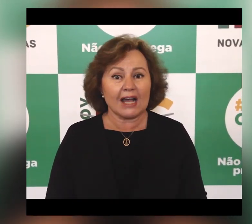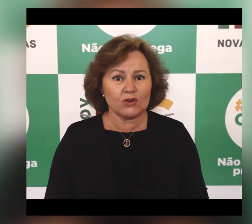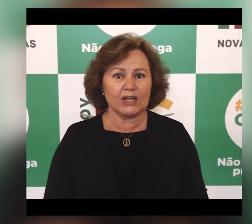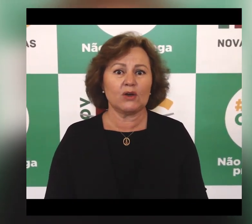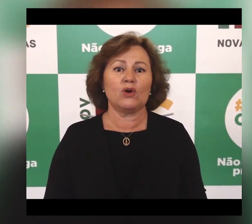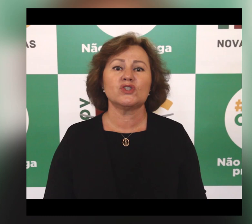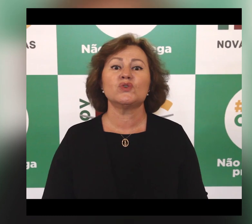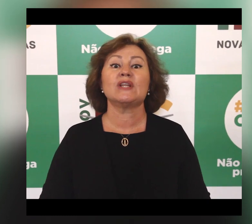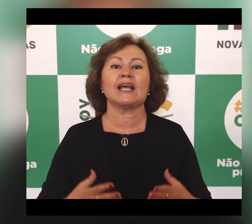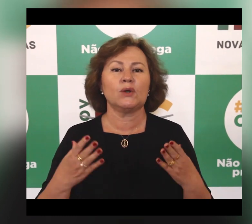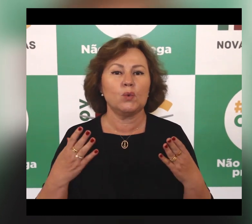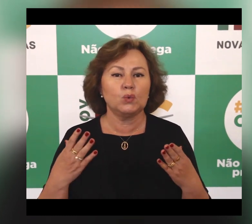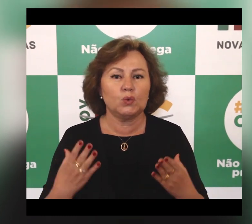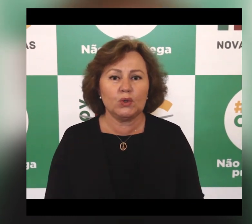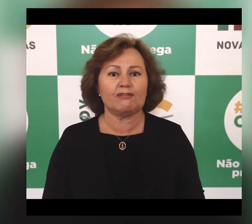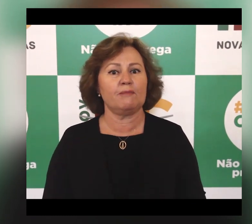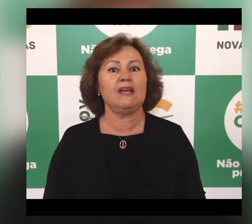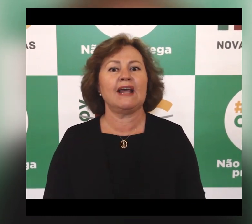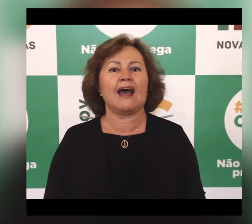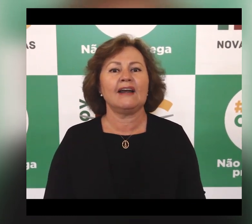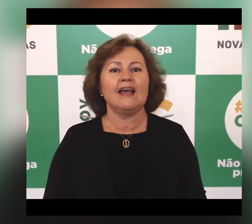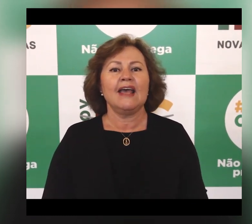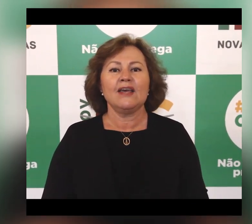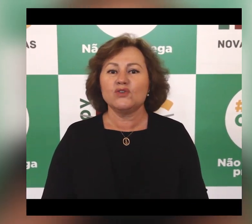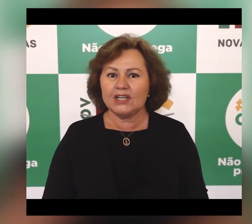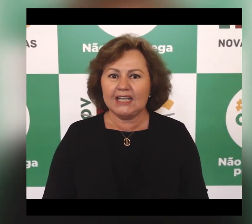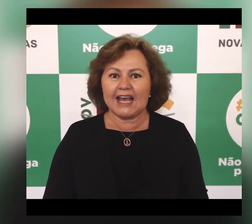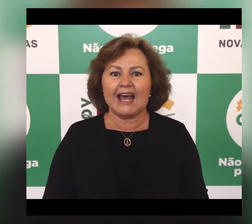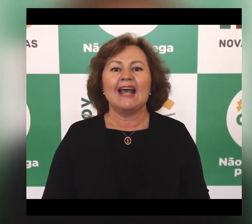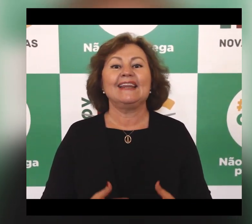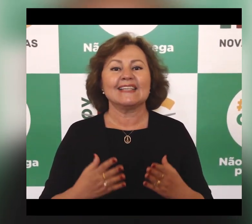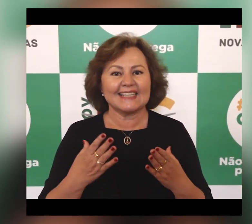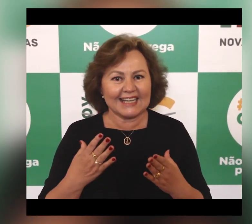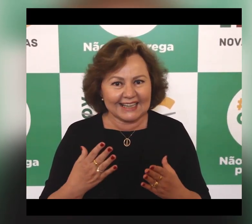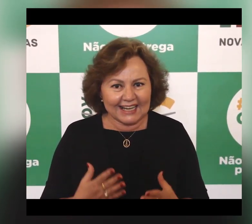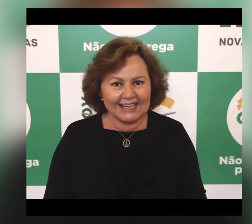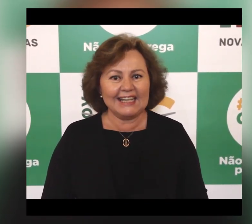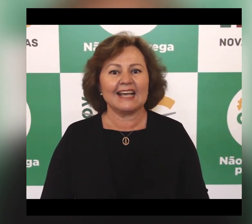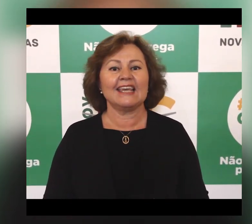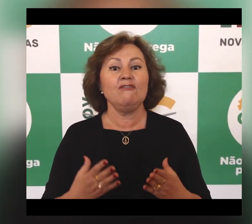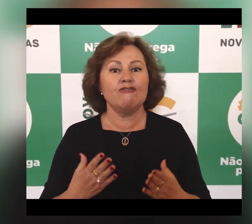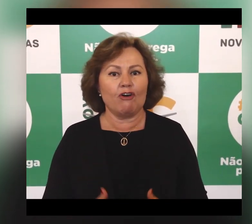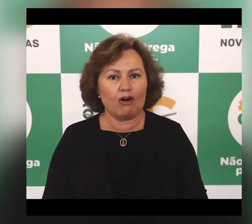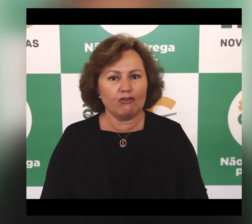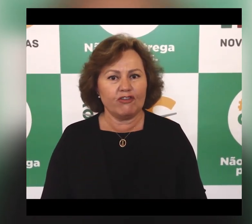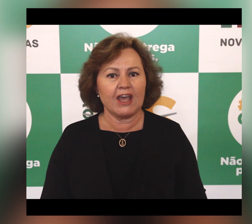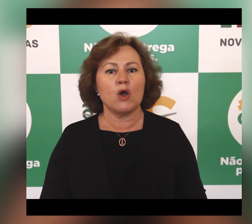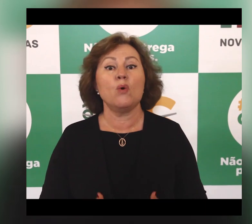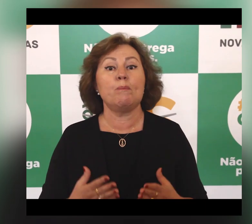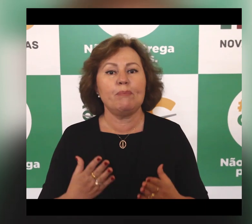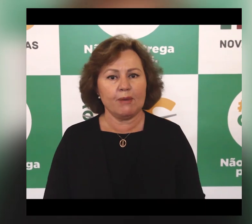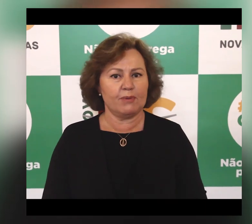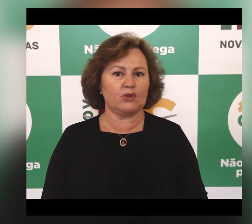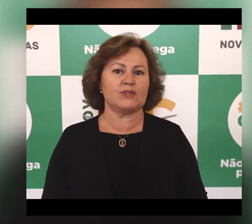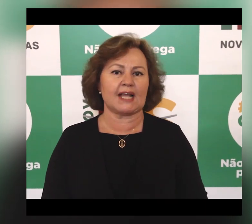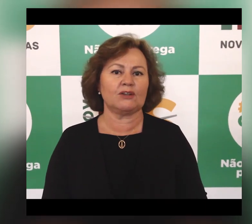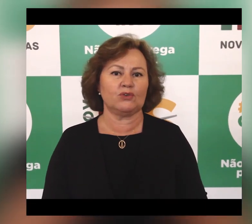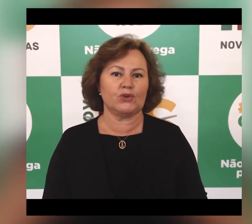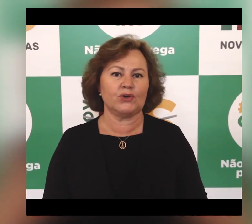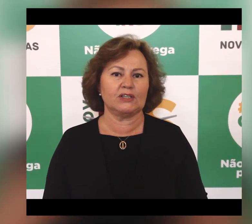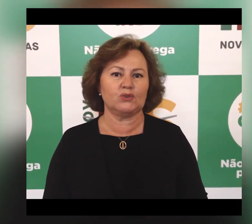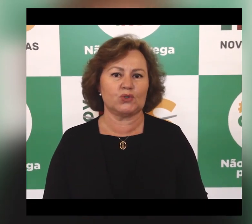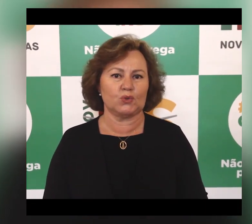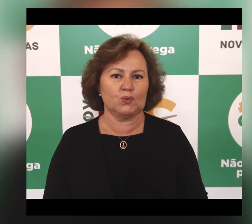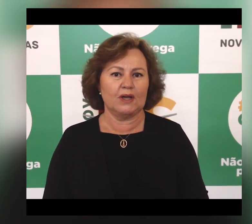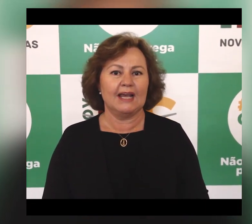do agronegócio, da agricultura familiar, eu diria, da secretaria que envolve o PIB do estado